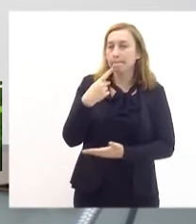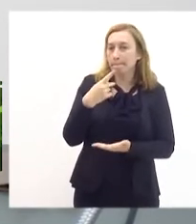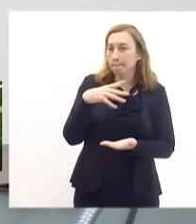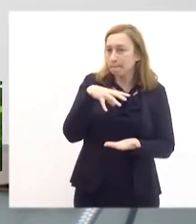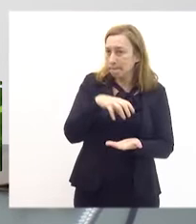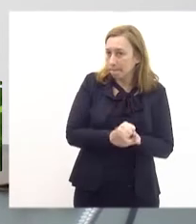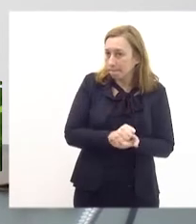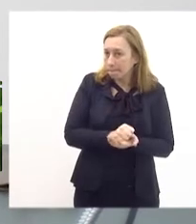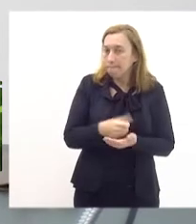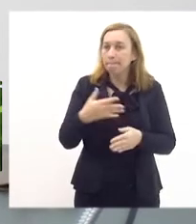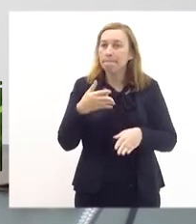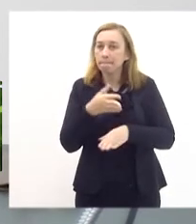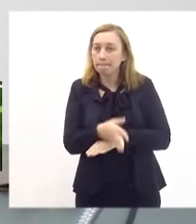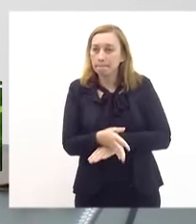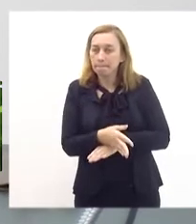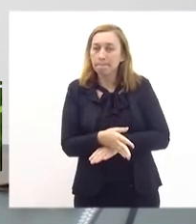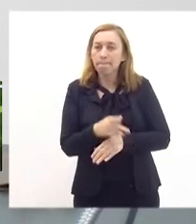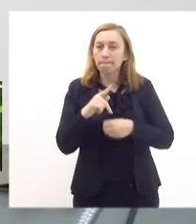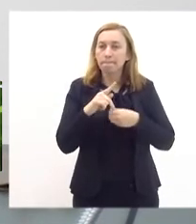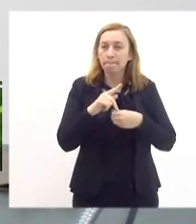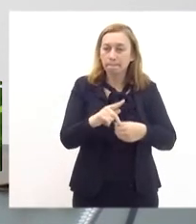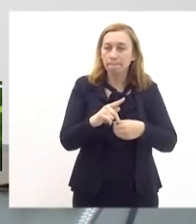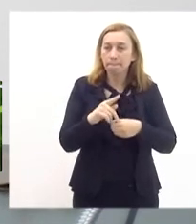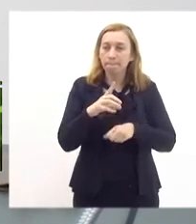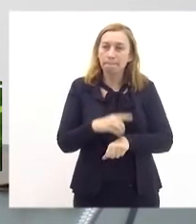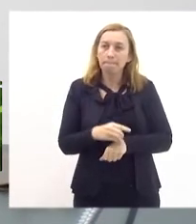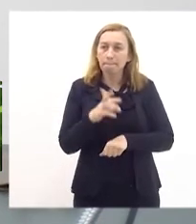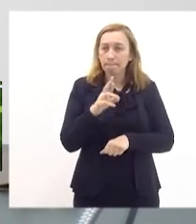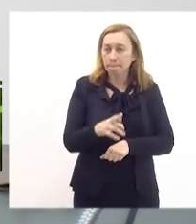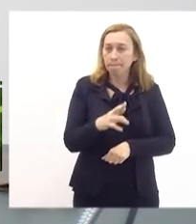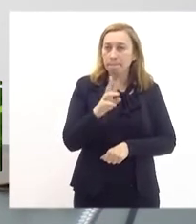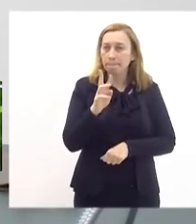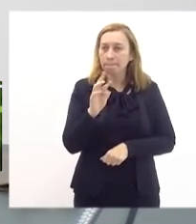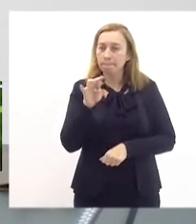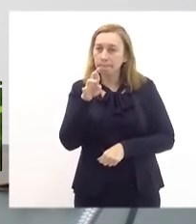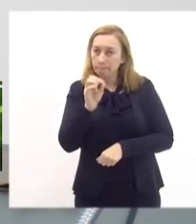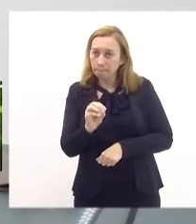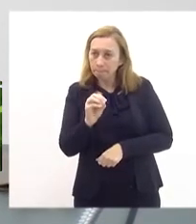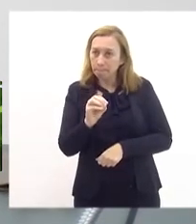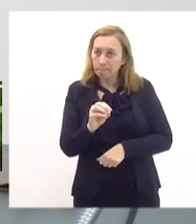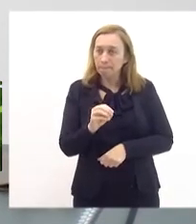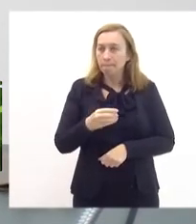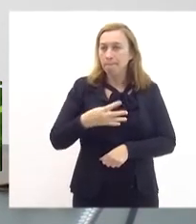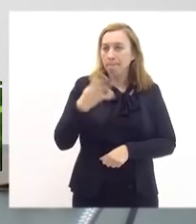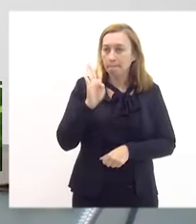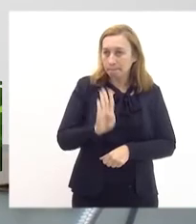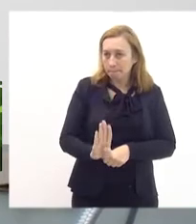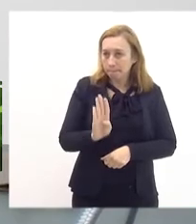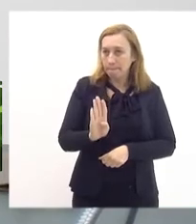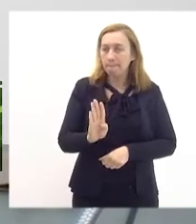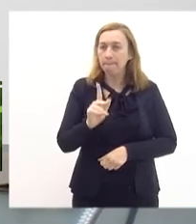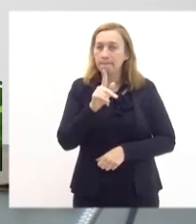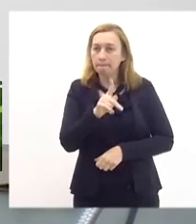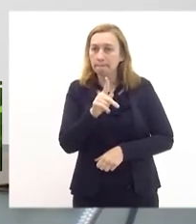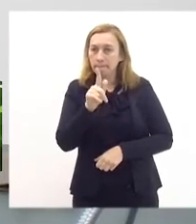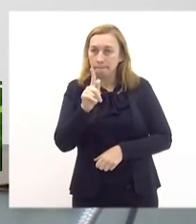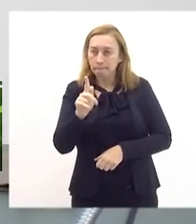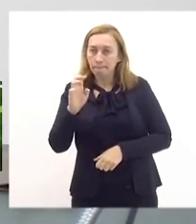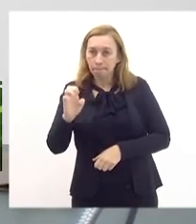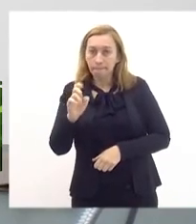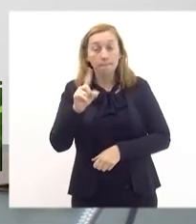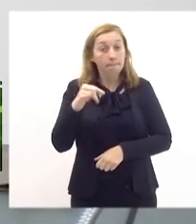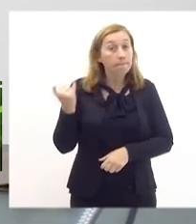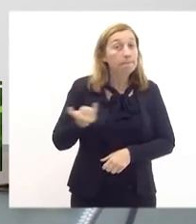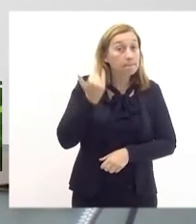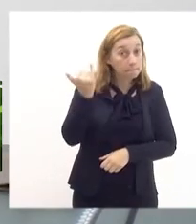a chegada do procurador Dr. Bruno Dubê a PGE foi muito importante. Muitas questões estão